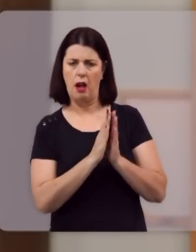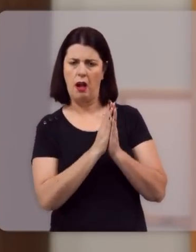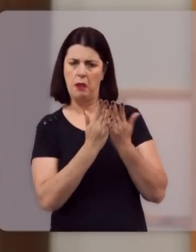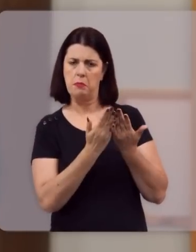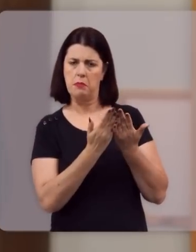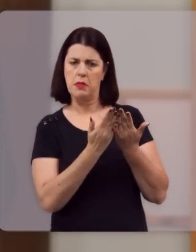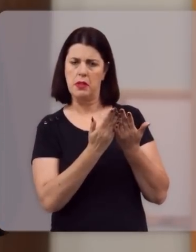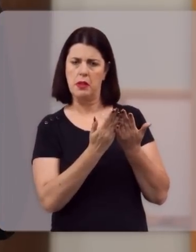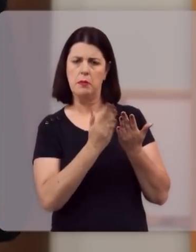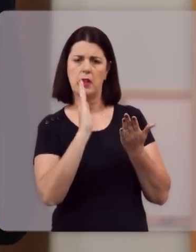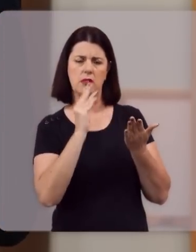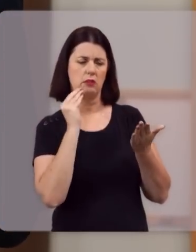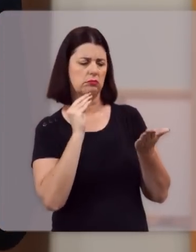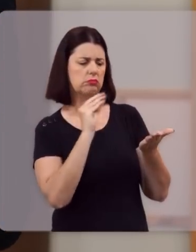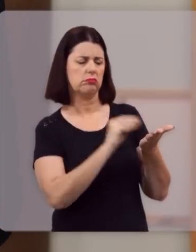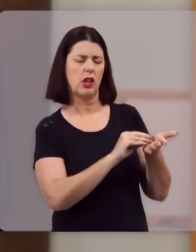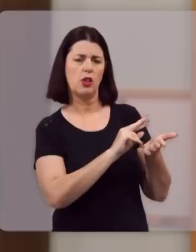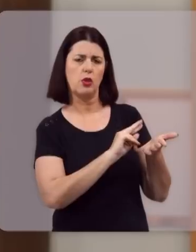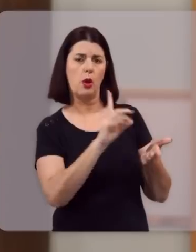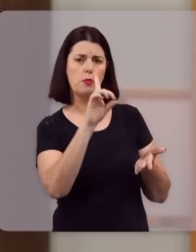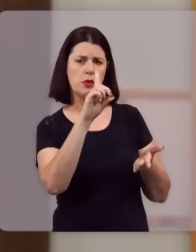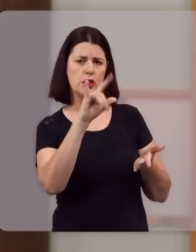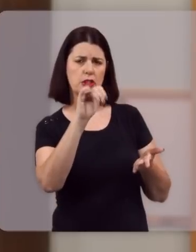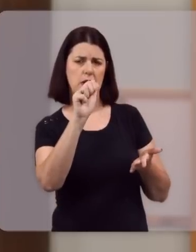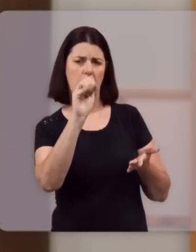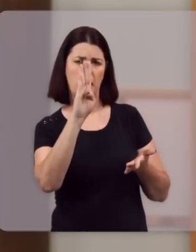Bíblia o denomina como diabo,